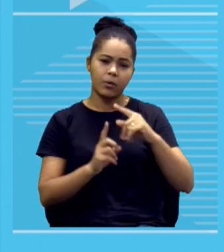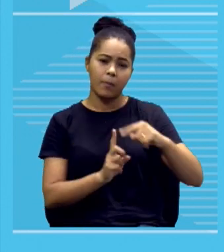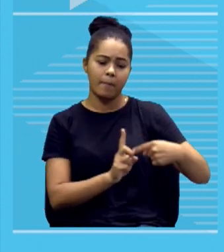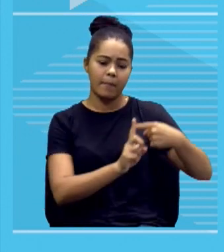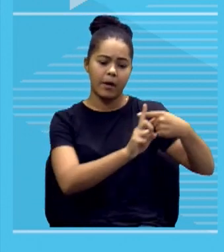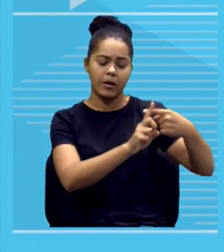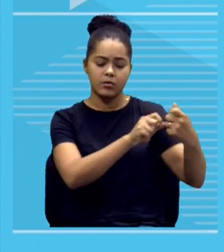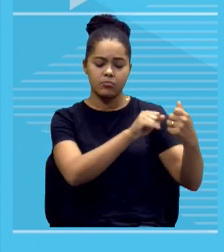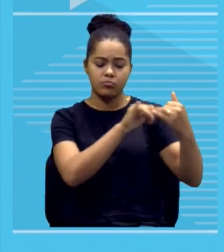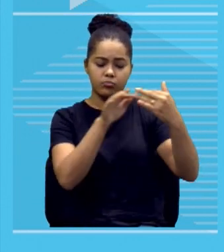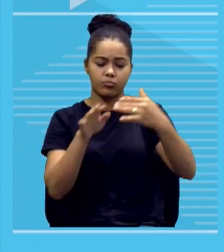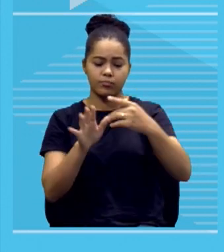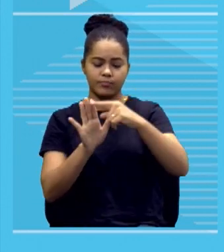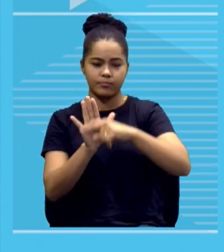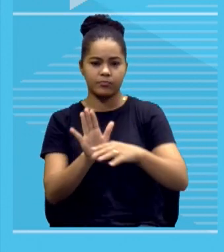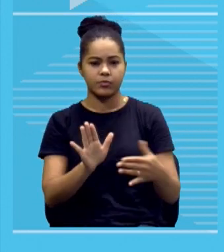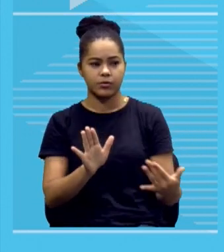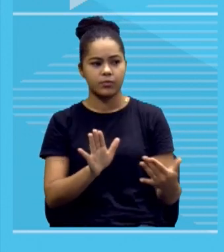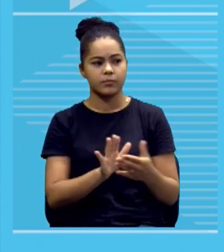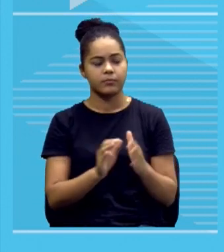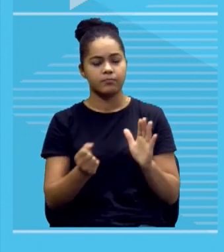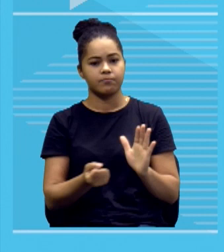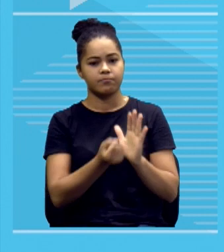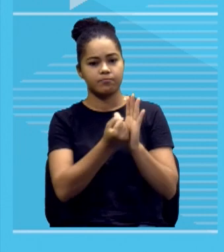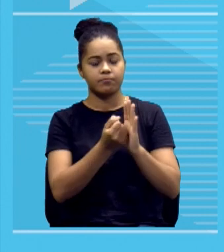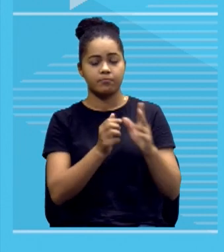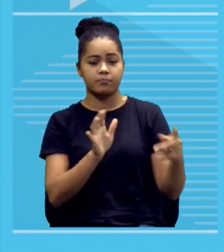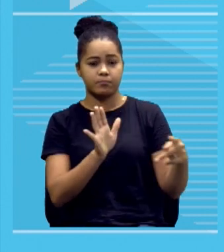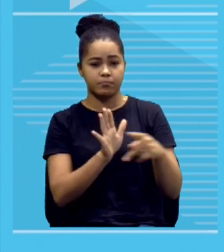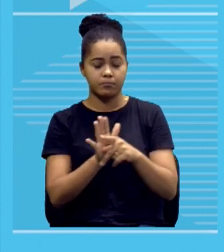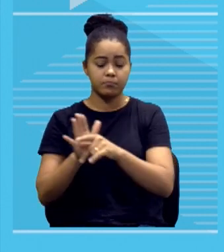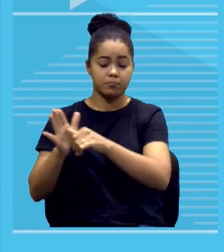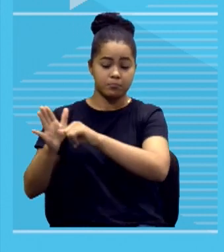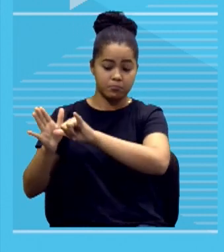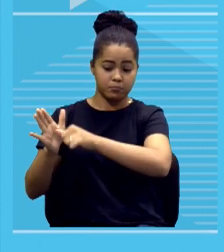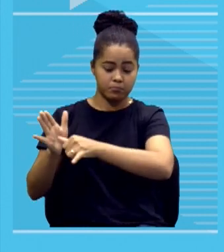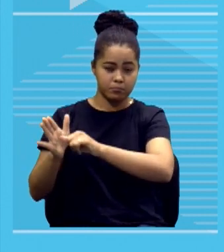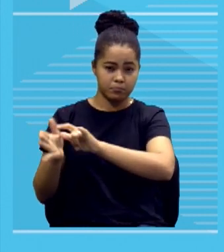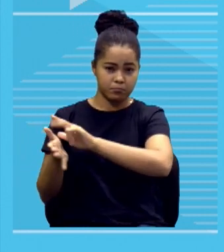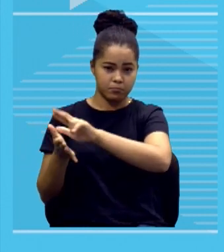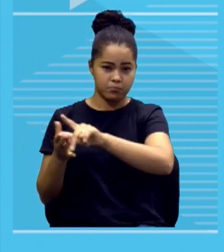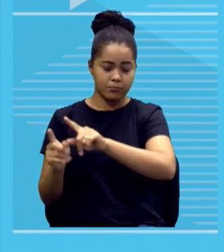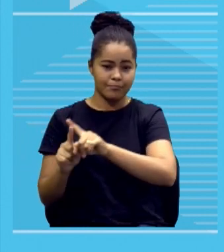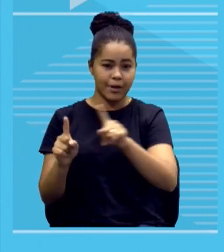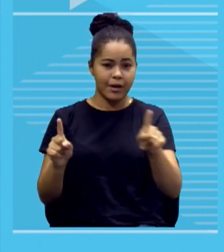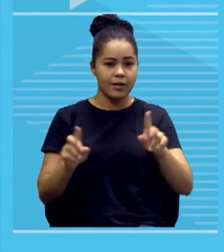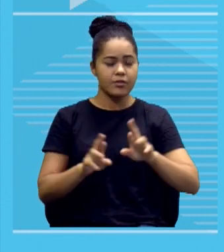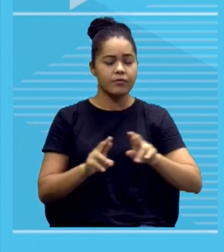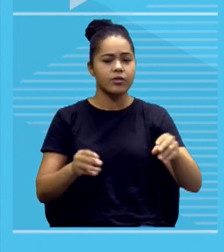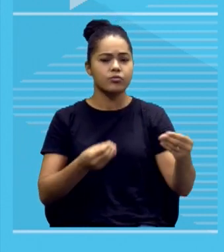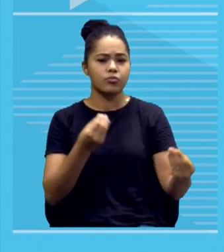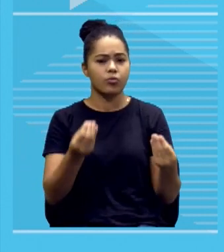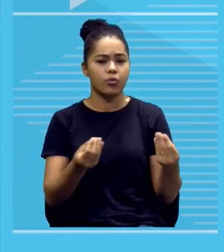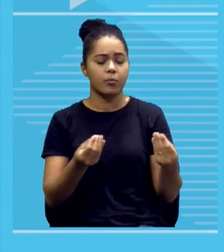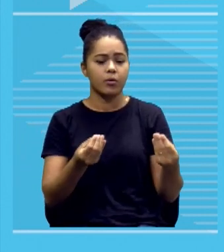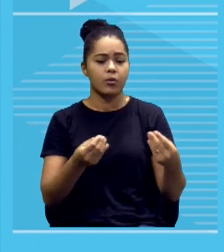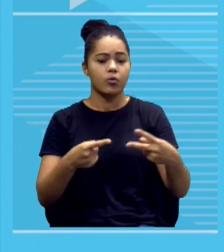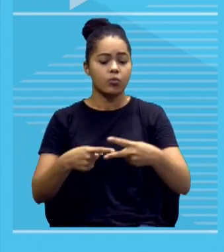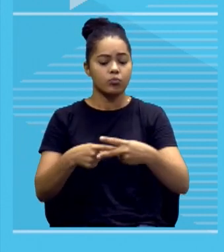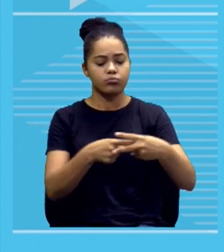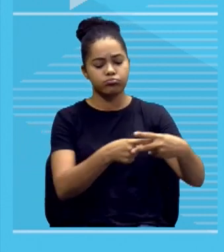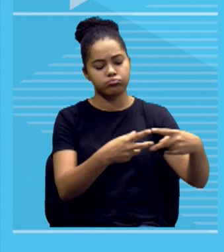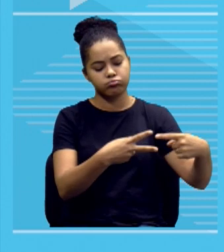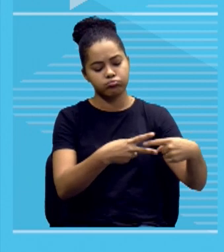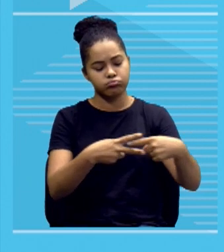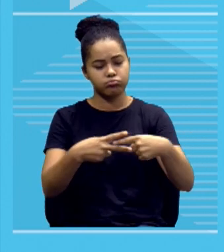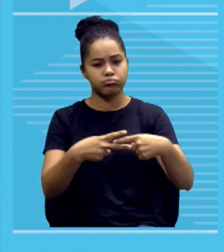Esse símbolo é o mesmo utilizado para os geradores. E a diferença está no sentido da corrente elétrica. Olha aí. Lá no